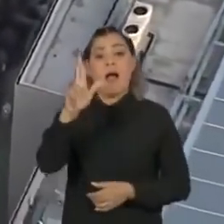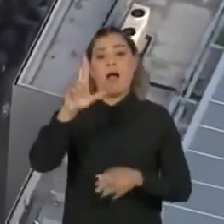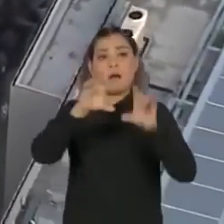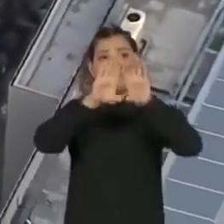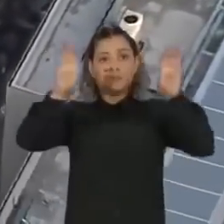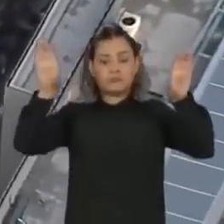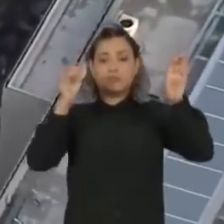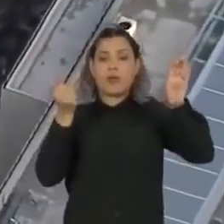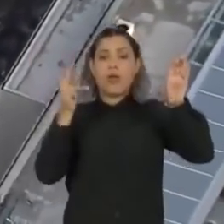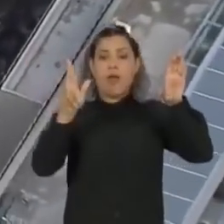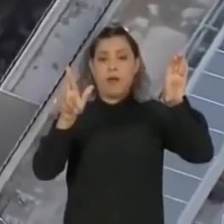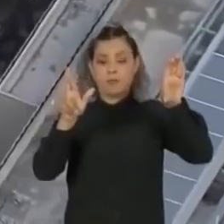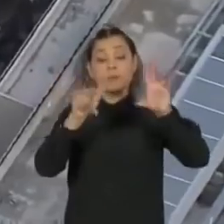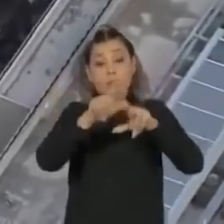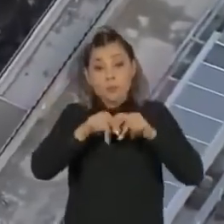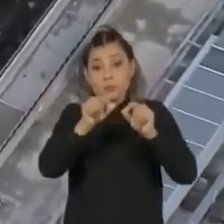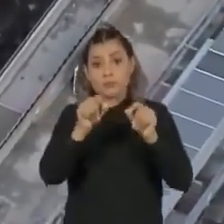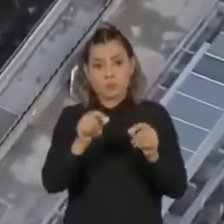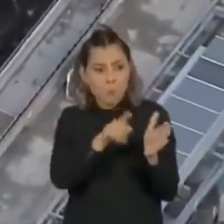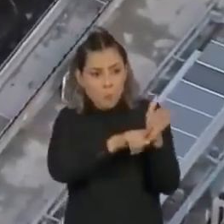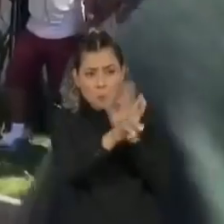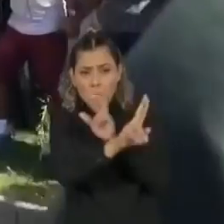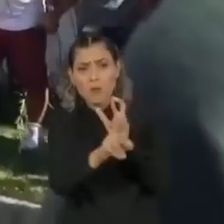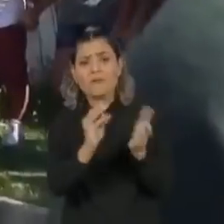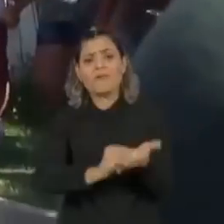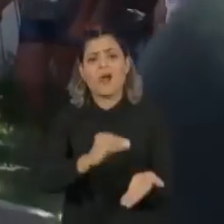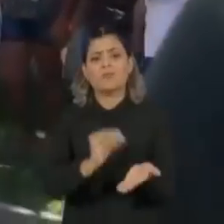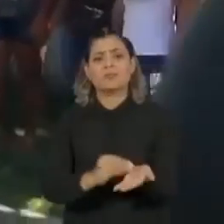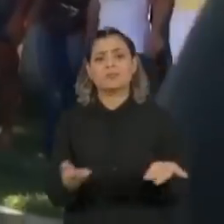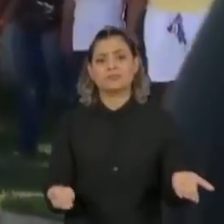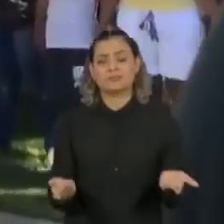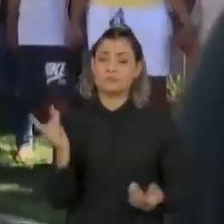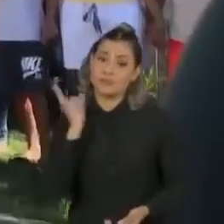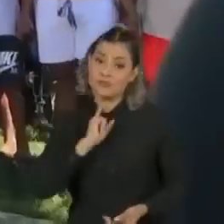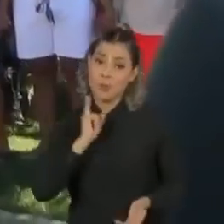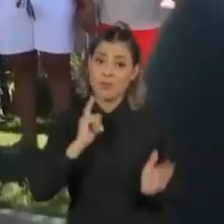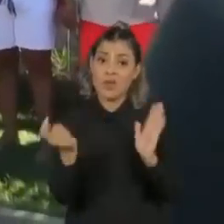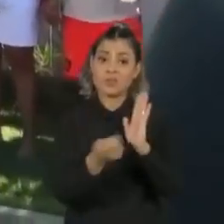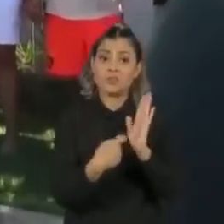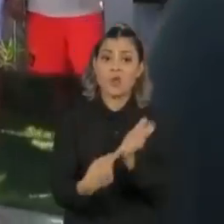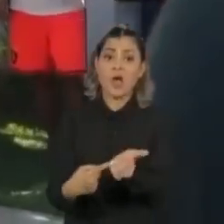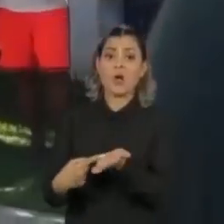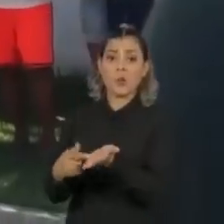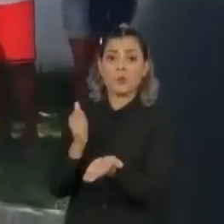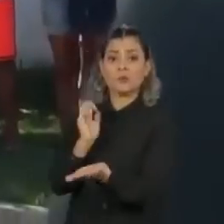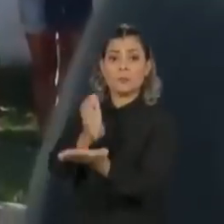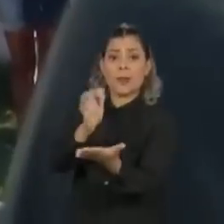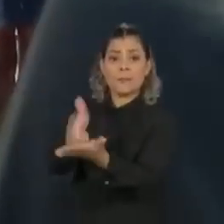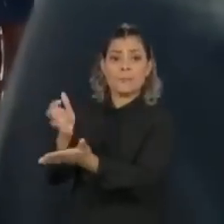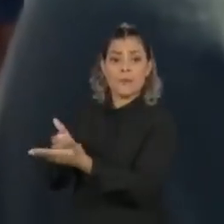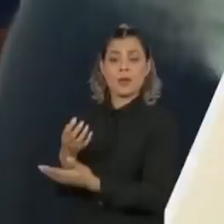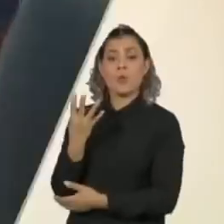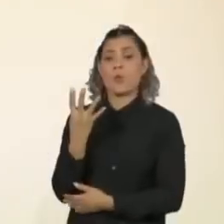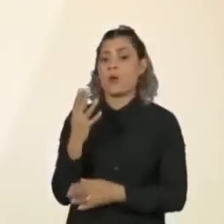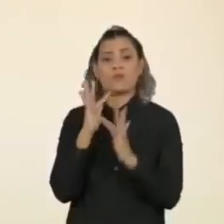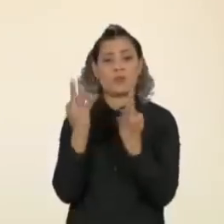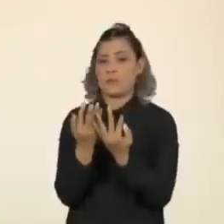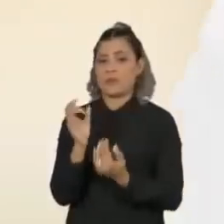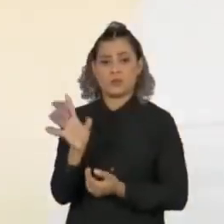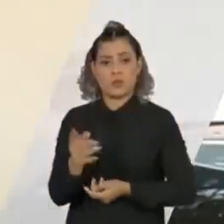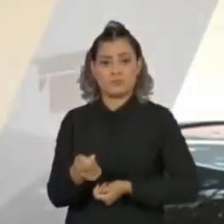que apura as responsabilidades, não foi concluído. O Flamengo só assinou acordo de indenização com 4